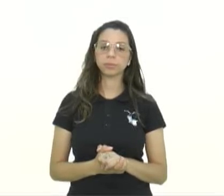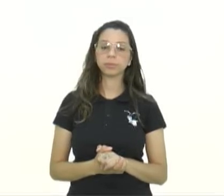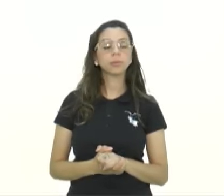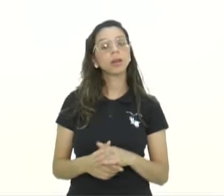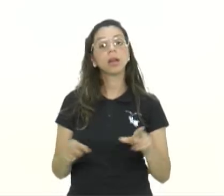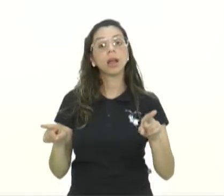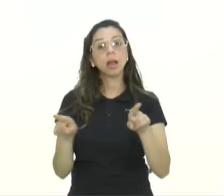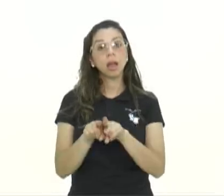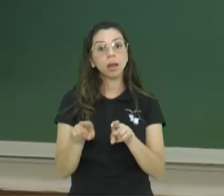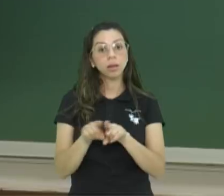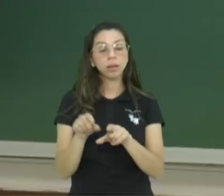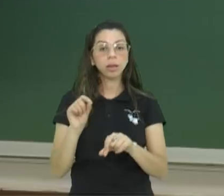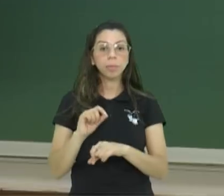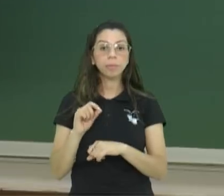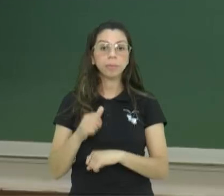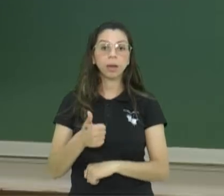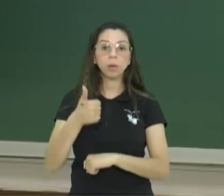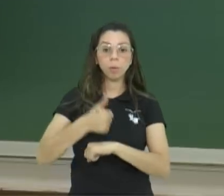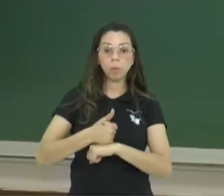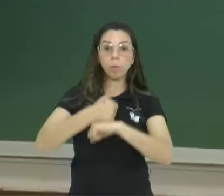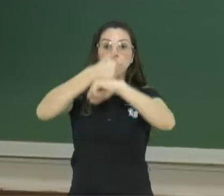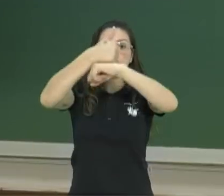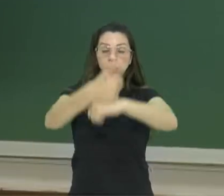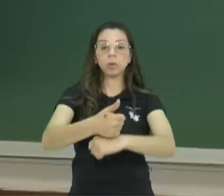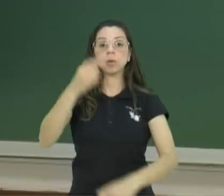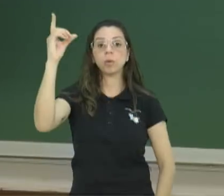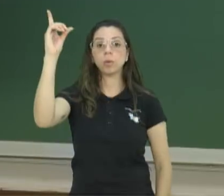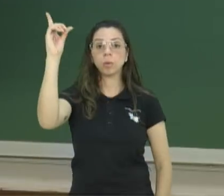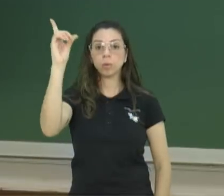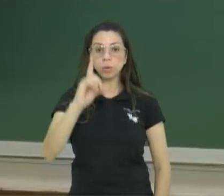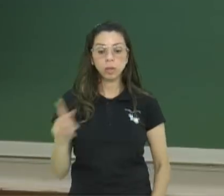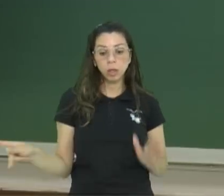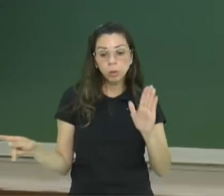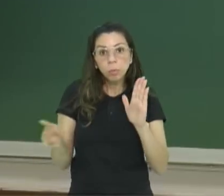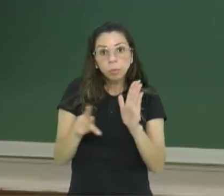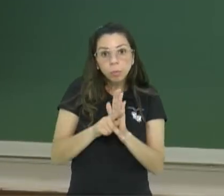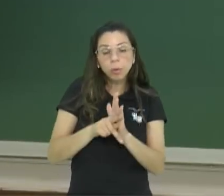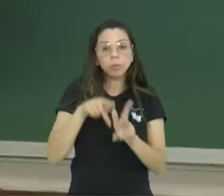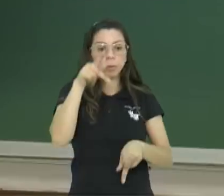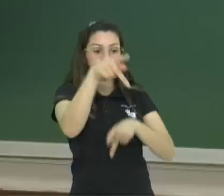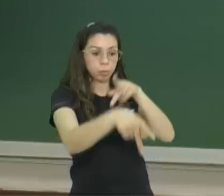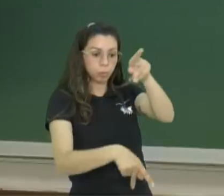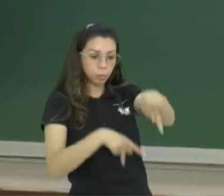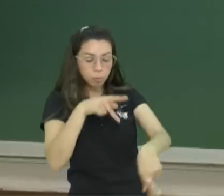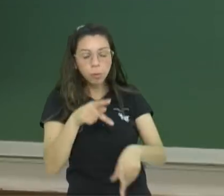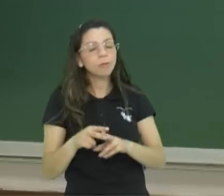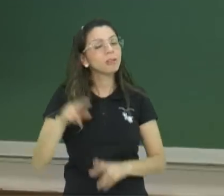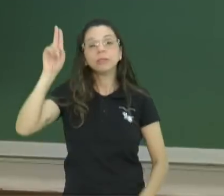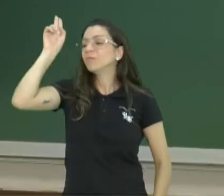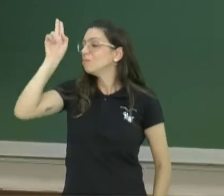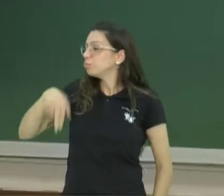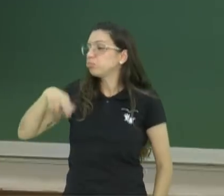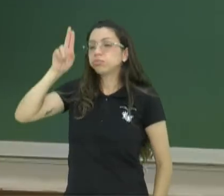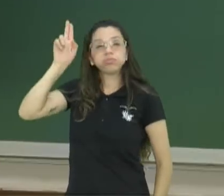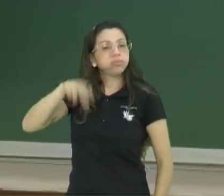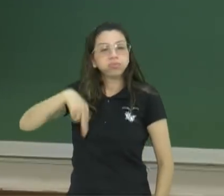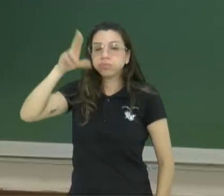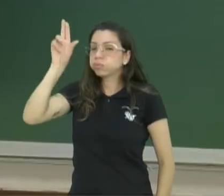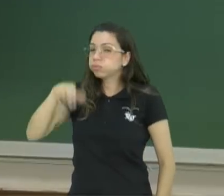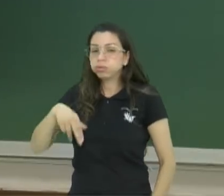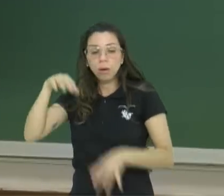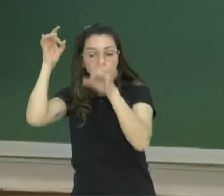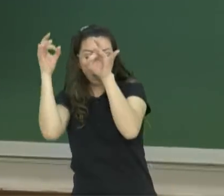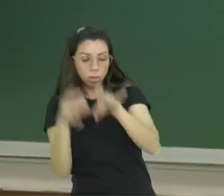um líder dos direitos civis e ele nunca desistiu da posição dele contra